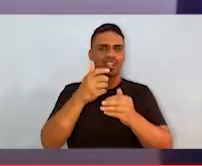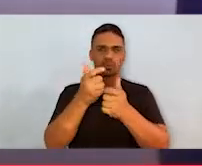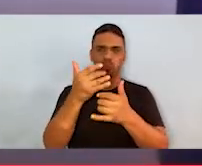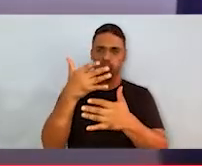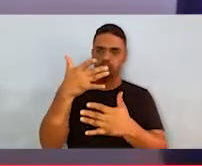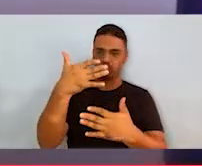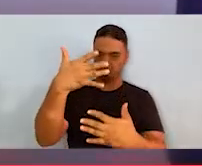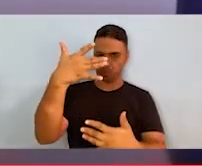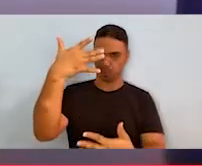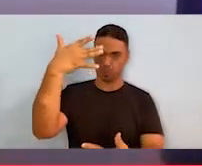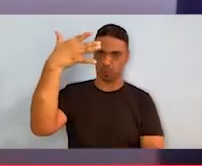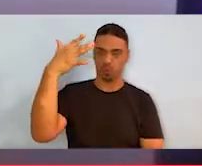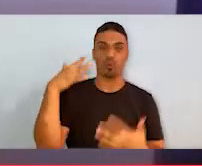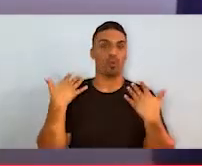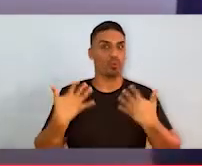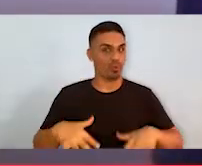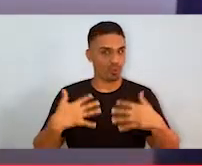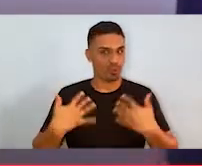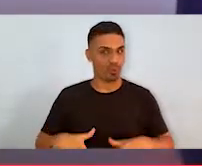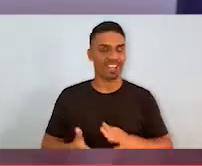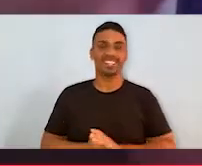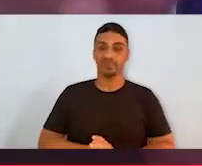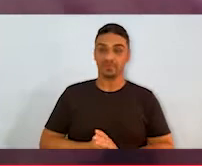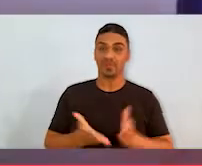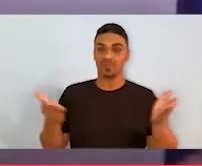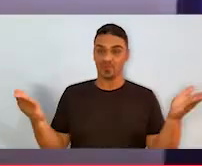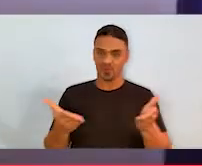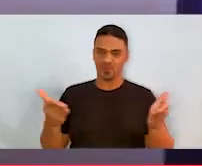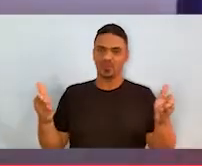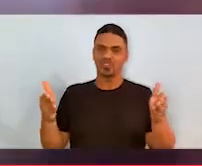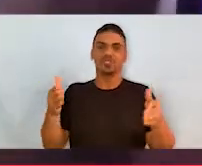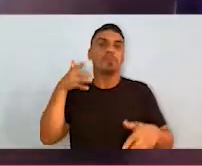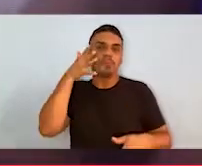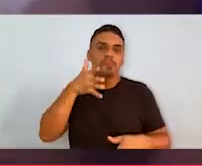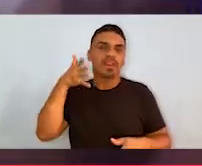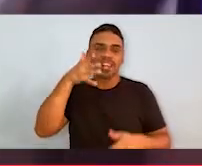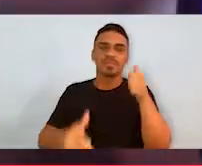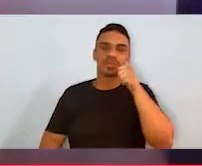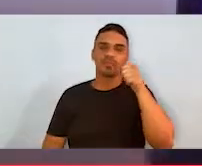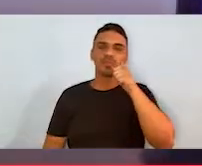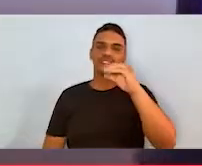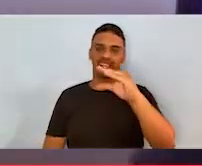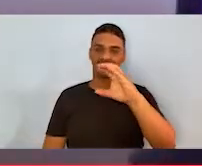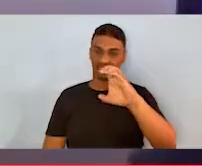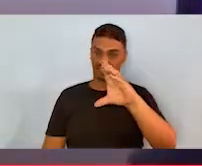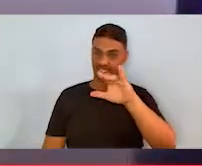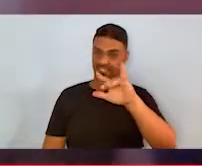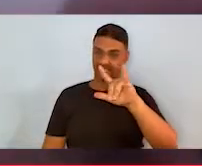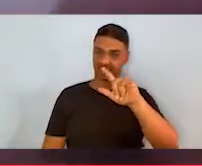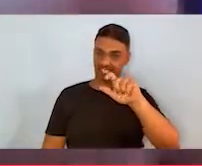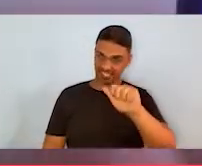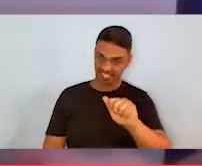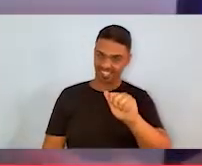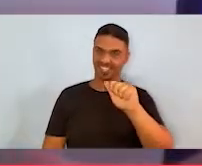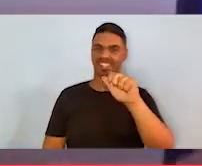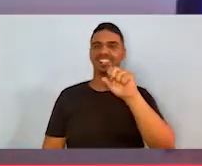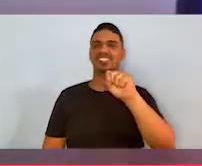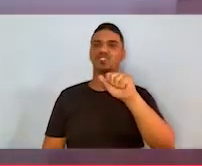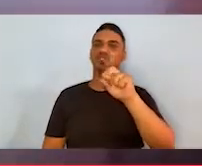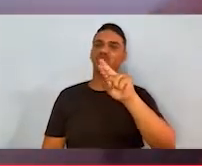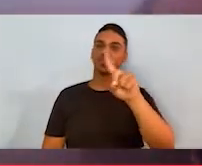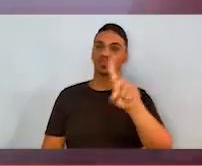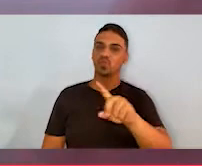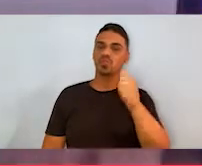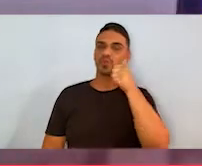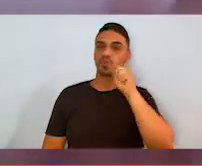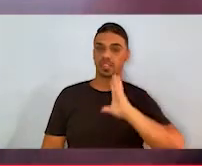Mas hoje a nossa palestra vai ser administrada pela Cecília Souza, a Cici Honey, que